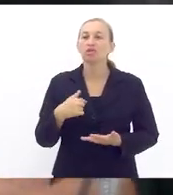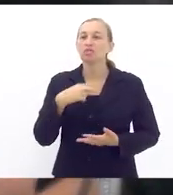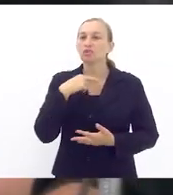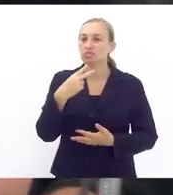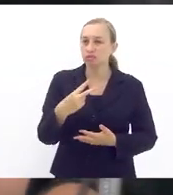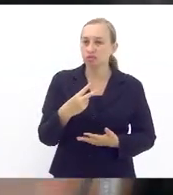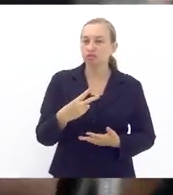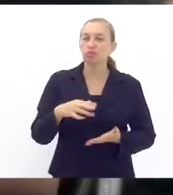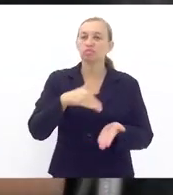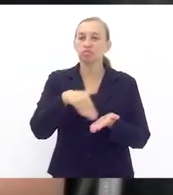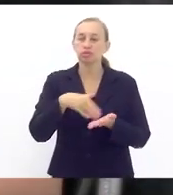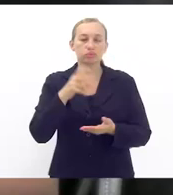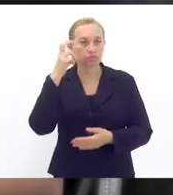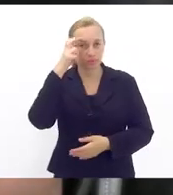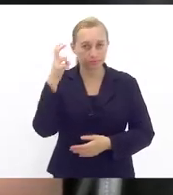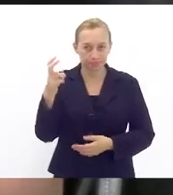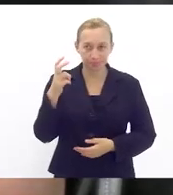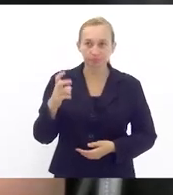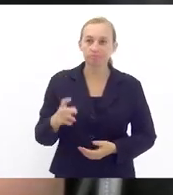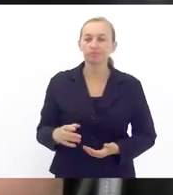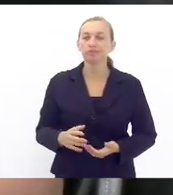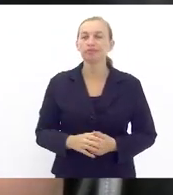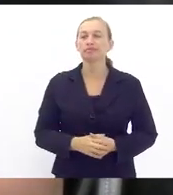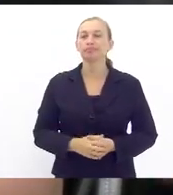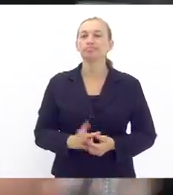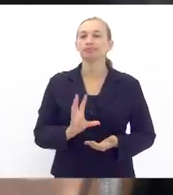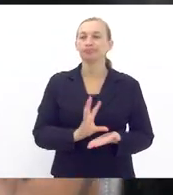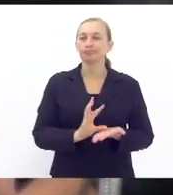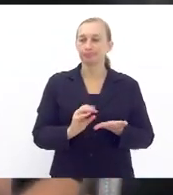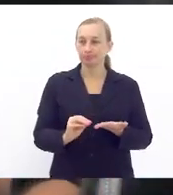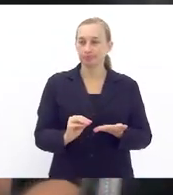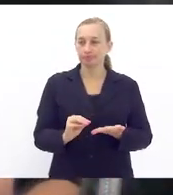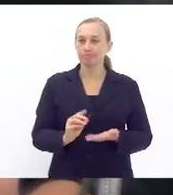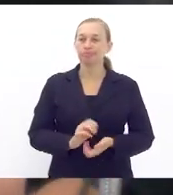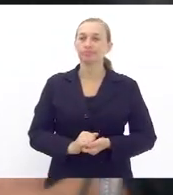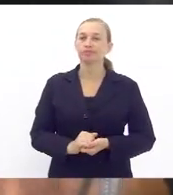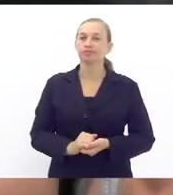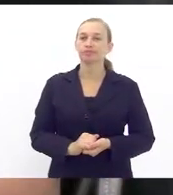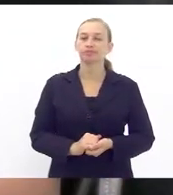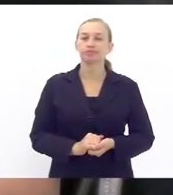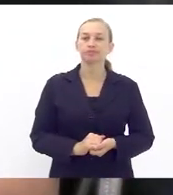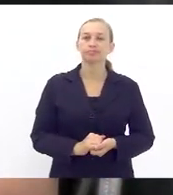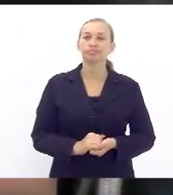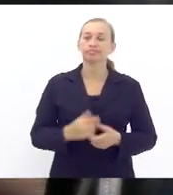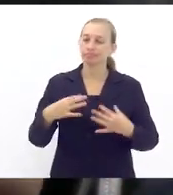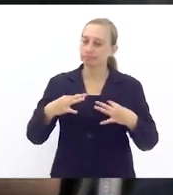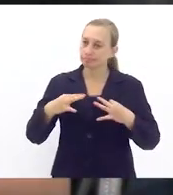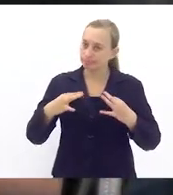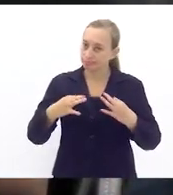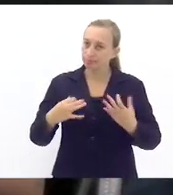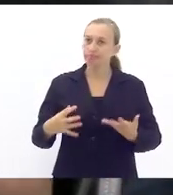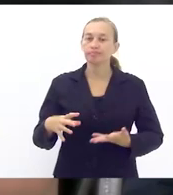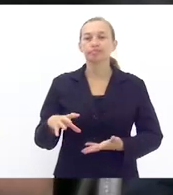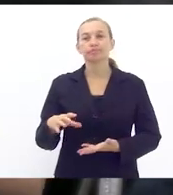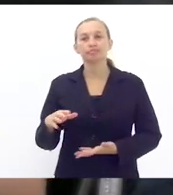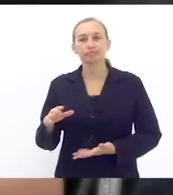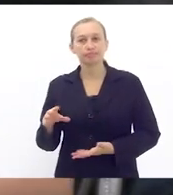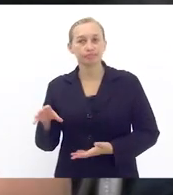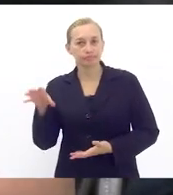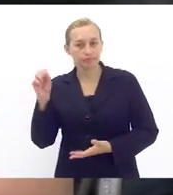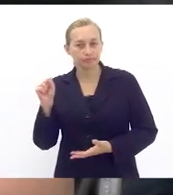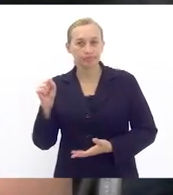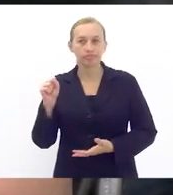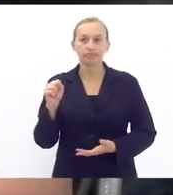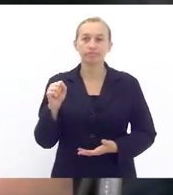Voz enquanto Secretaria de Cultura nessa pauta e eu tô aqui inteira de Exposição para ouvir para contribuir